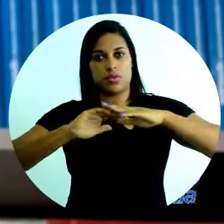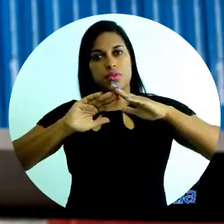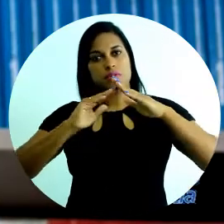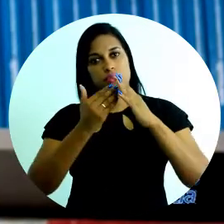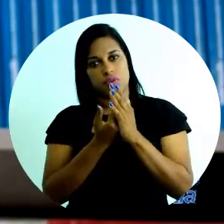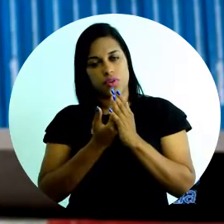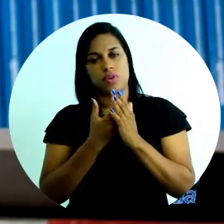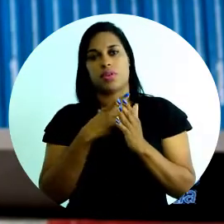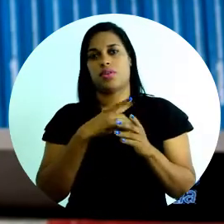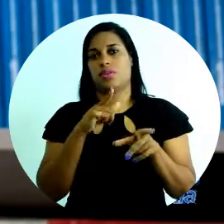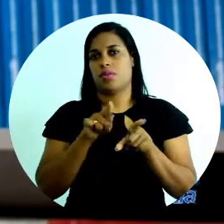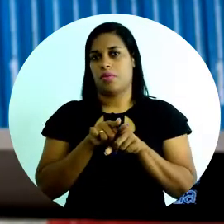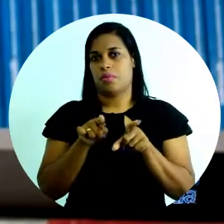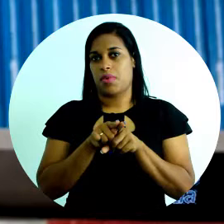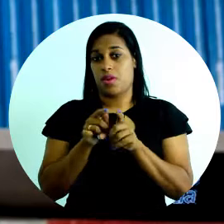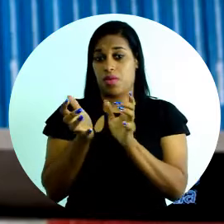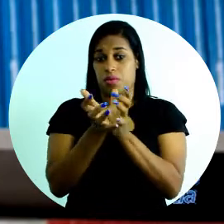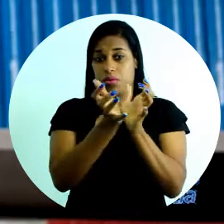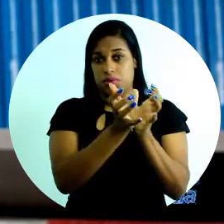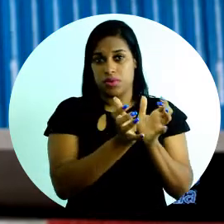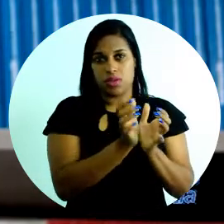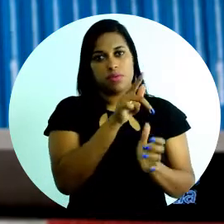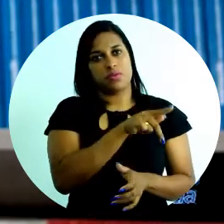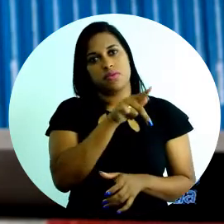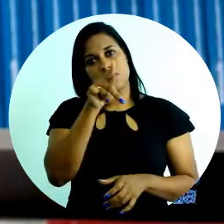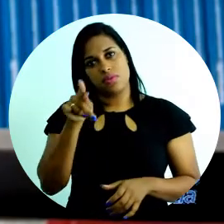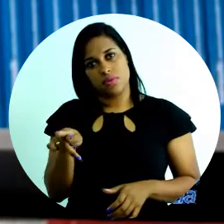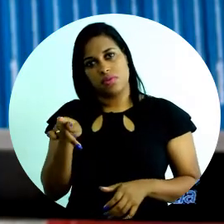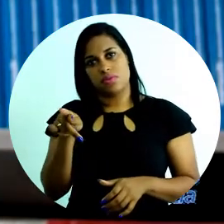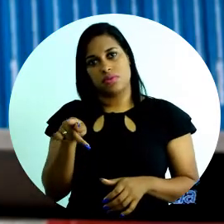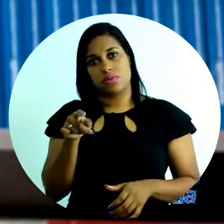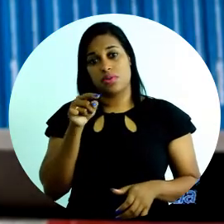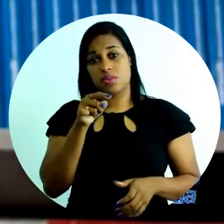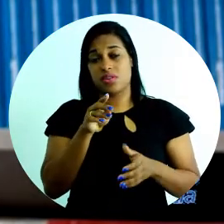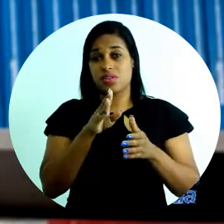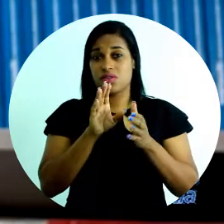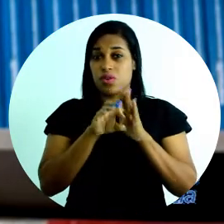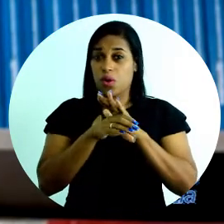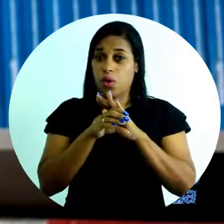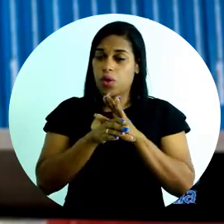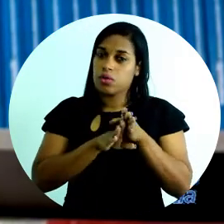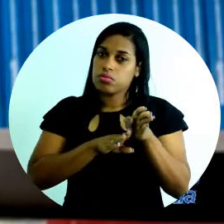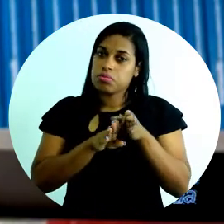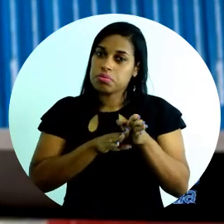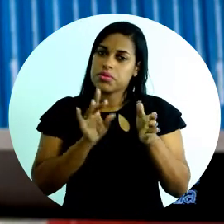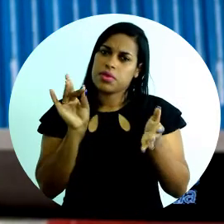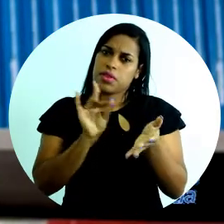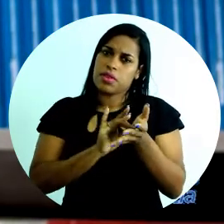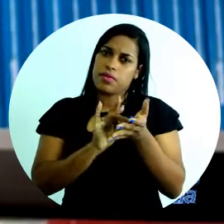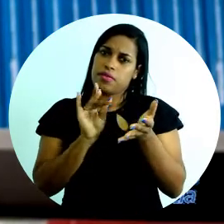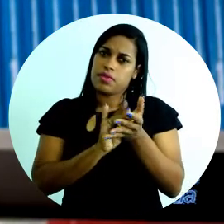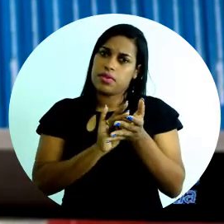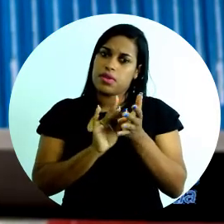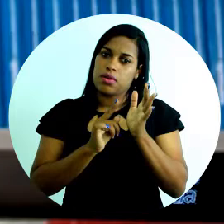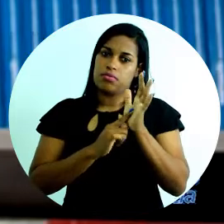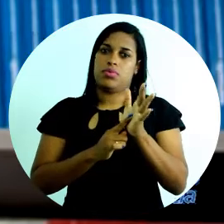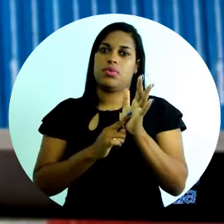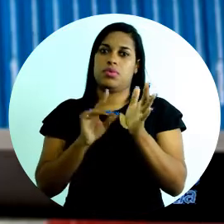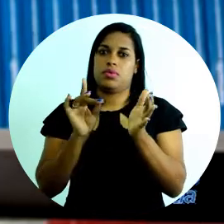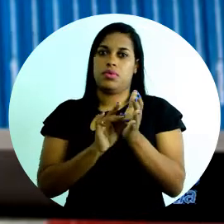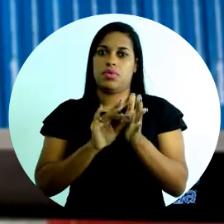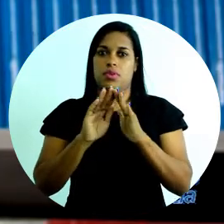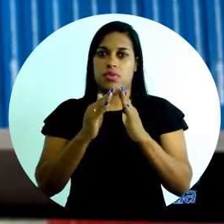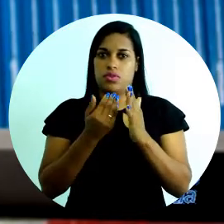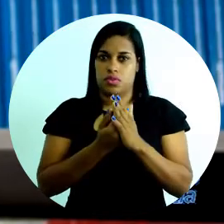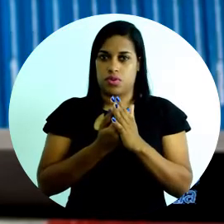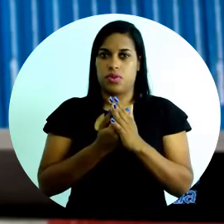escola, os membros da comunidade, os professores, para que esse conselho de fato represente a realidade da